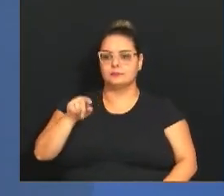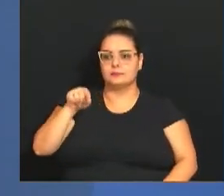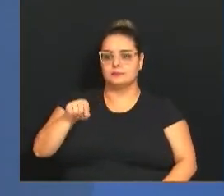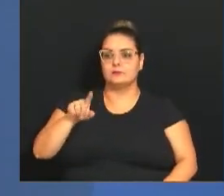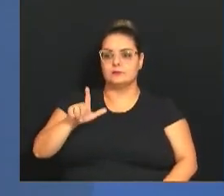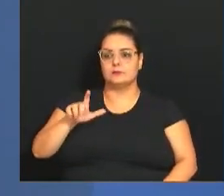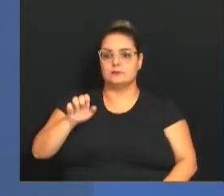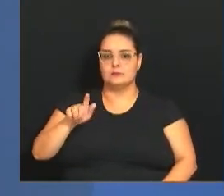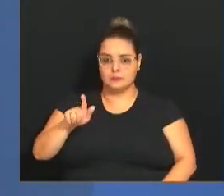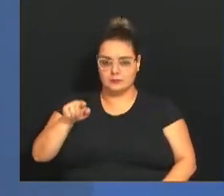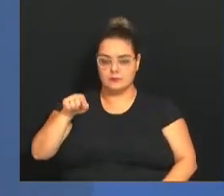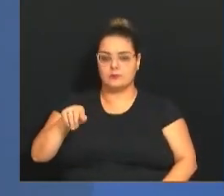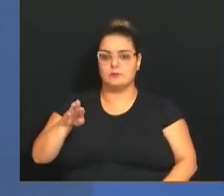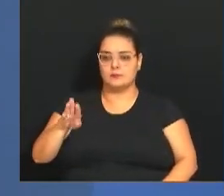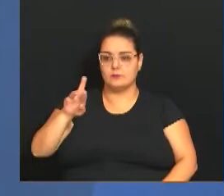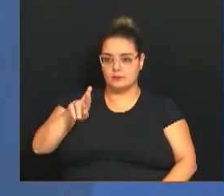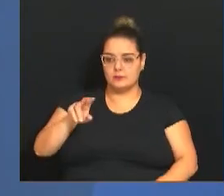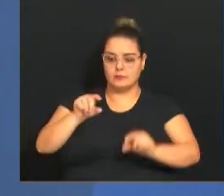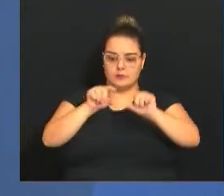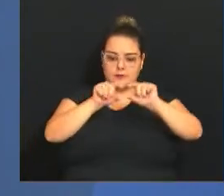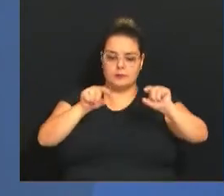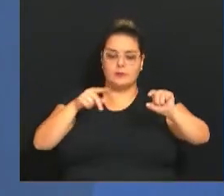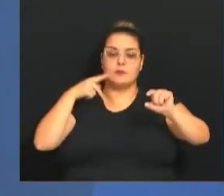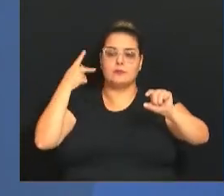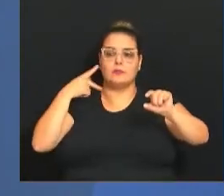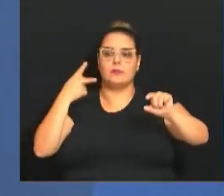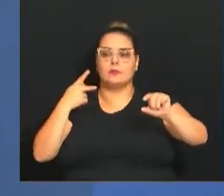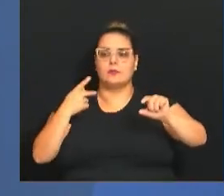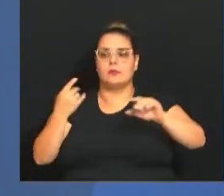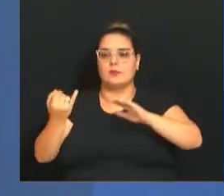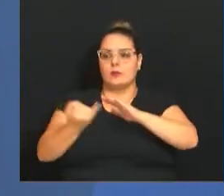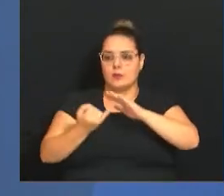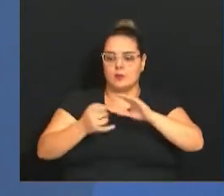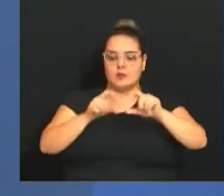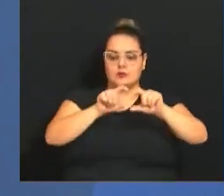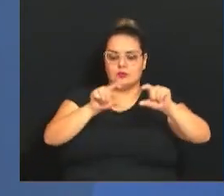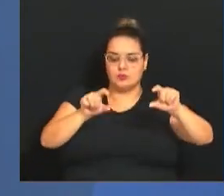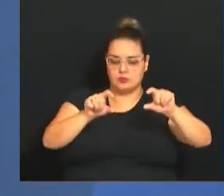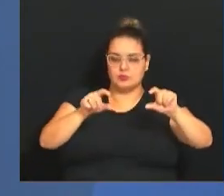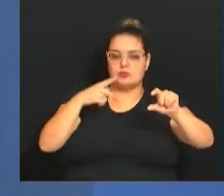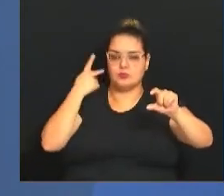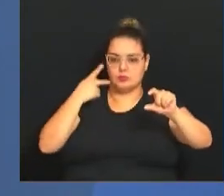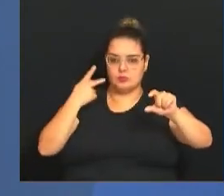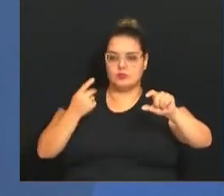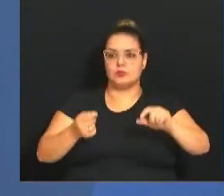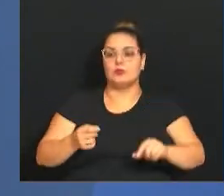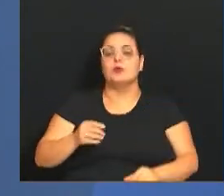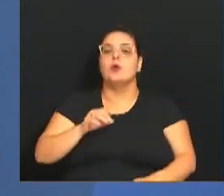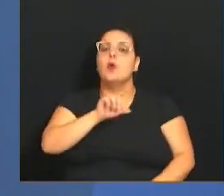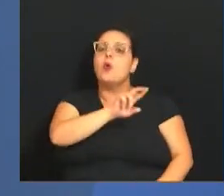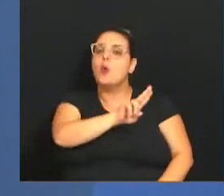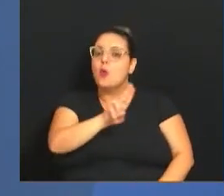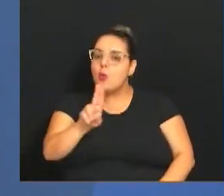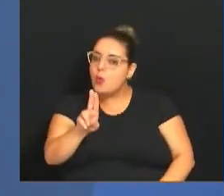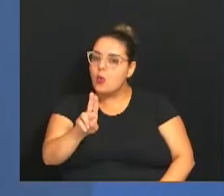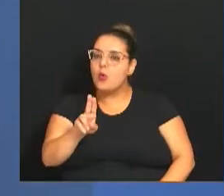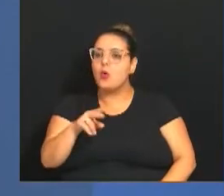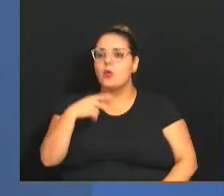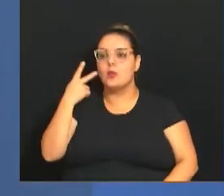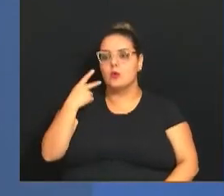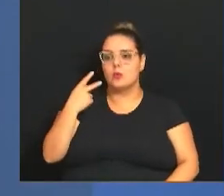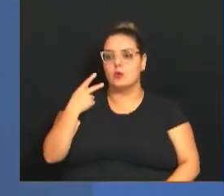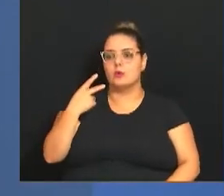campinas.sp.leg.br. Lá você vai na aba Vereadores, Institucional Vereadores. Você encontra o nome da vereadora, o